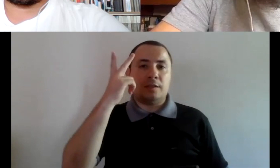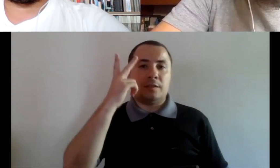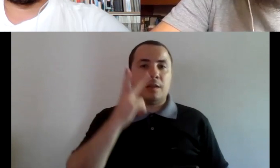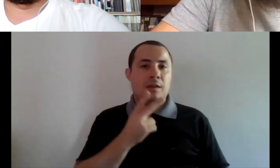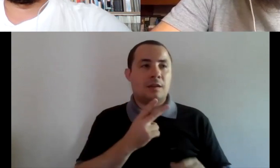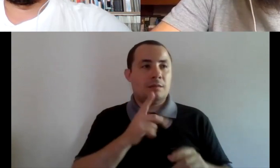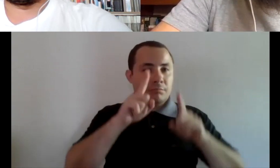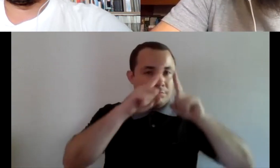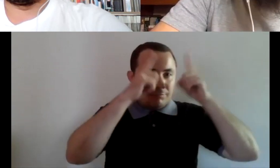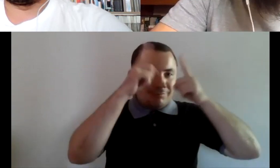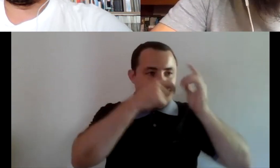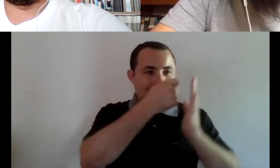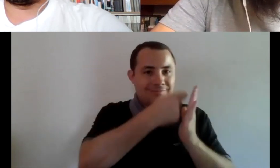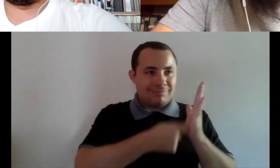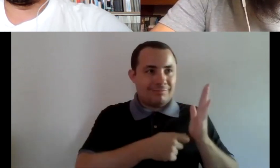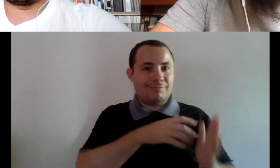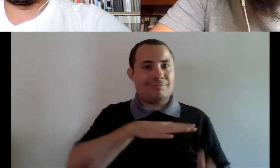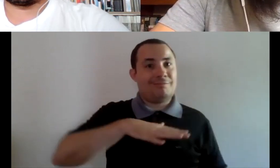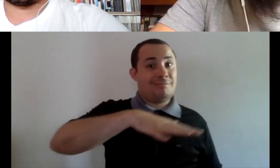essa preocupação sobre